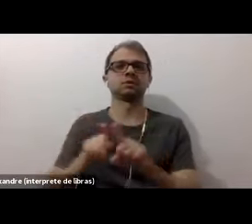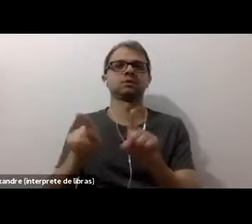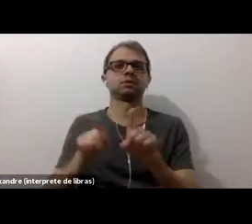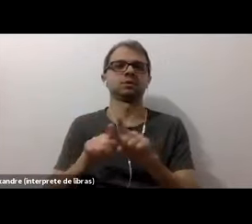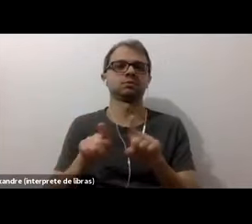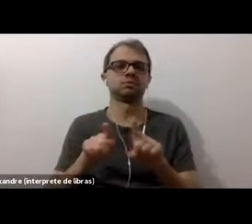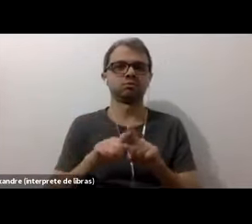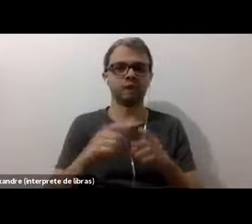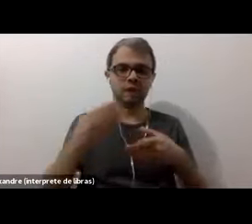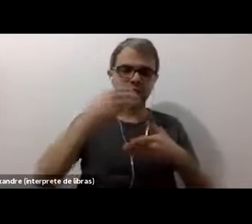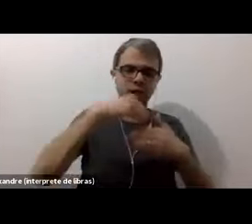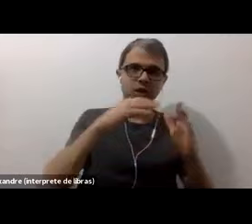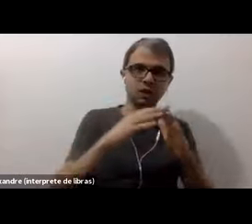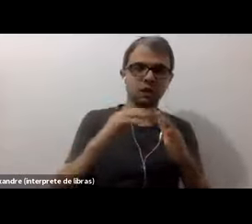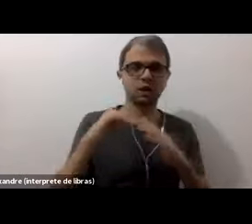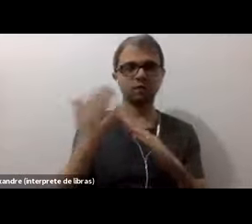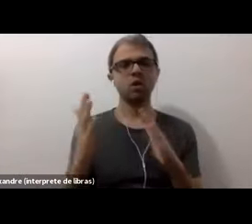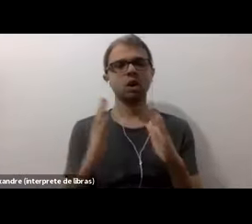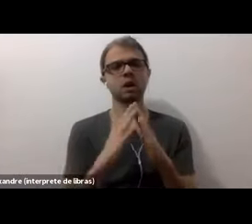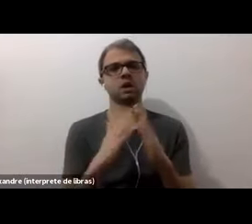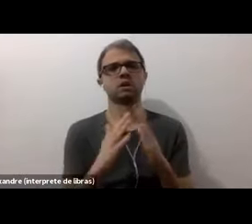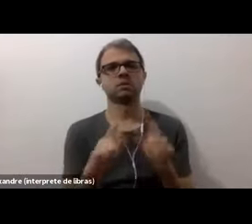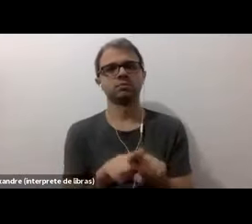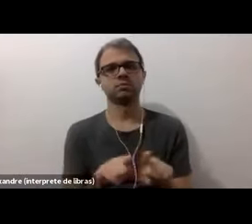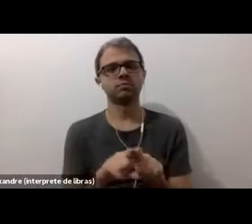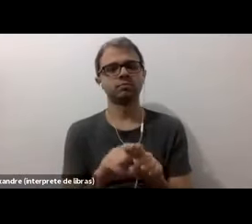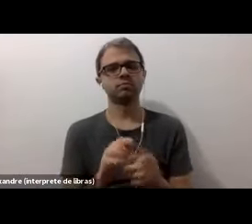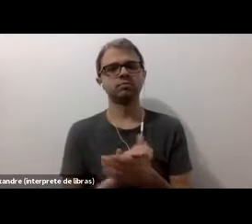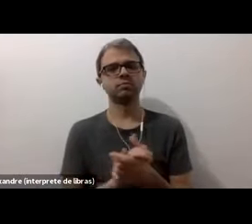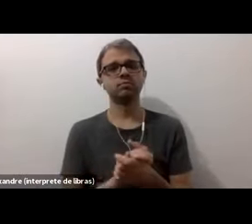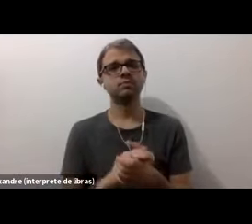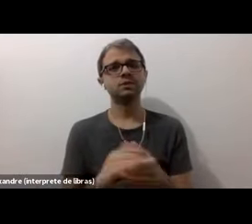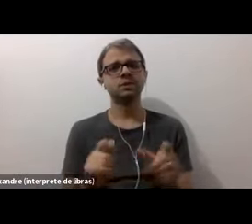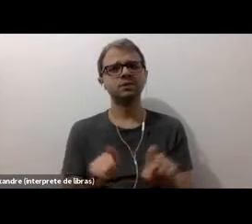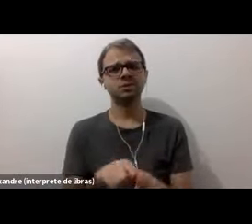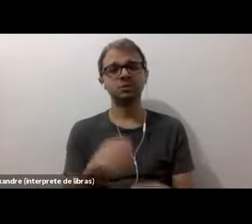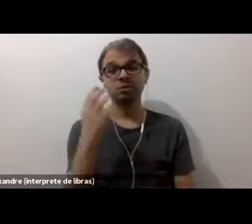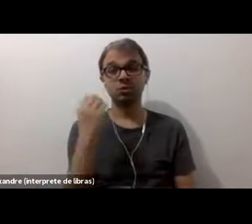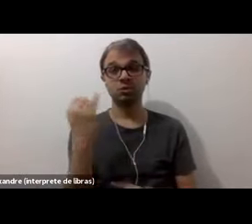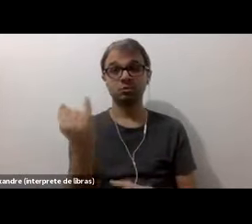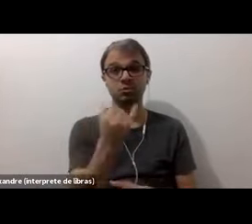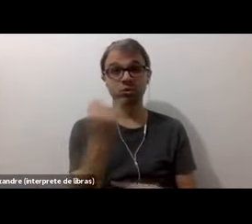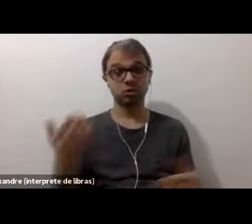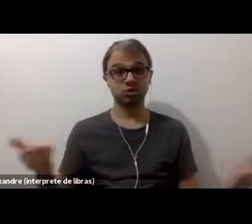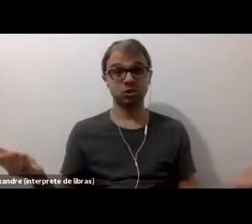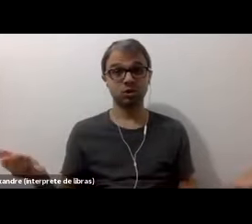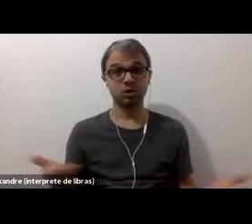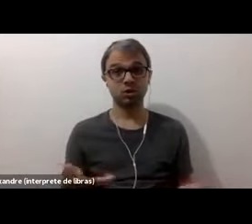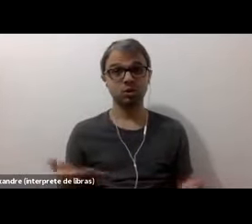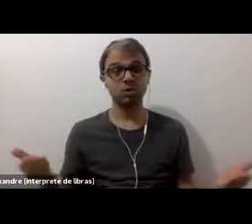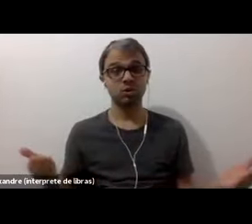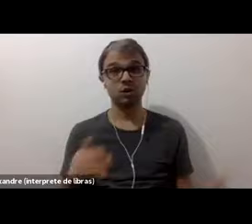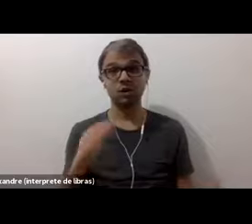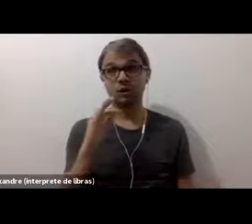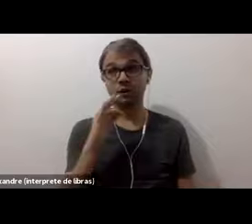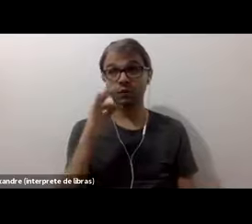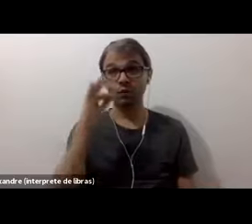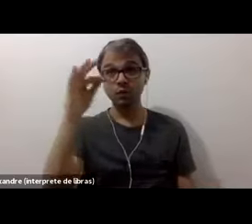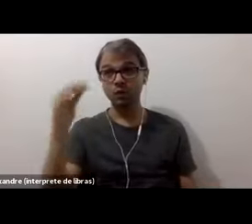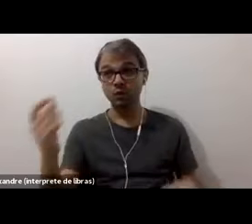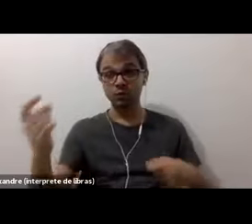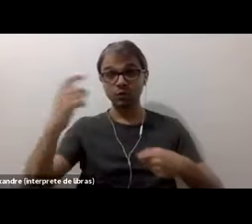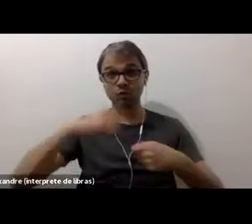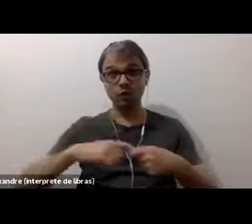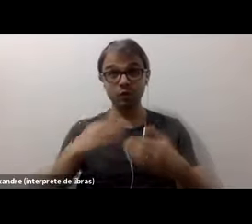isso para pontuar também que é preciso trabalhar isso nesse momento, mas quando a gente retornar às aulas, seja